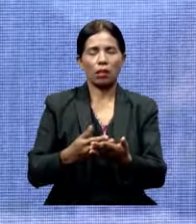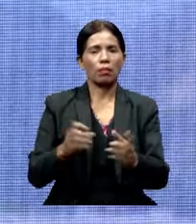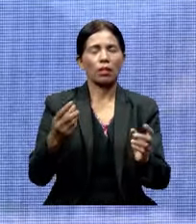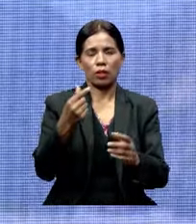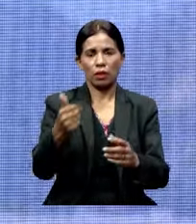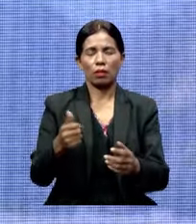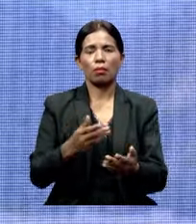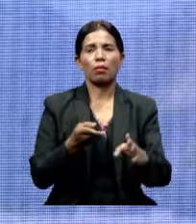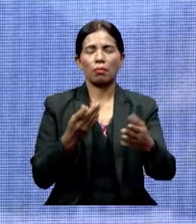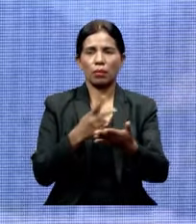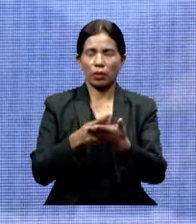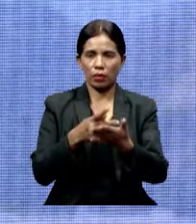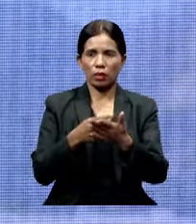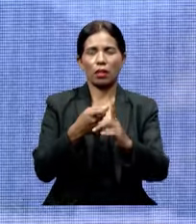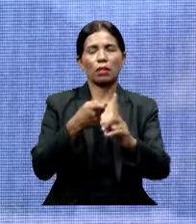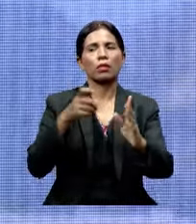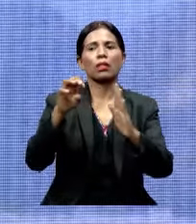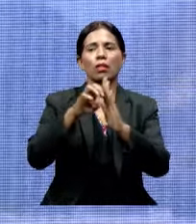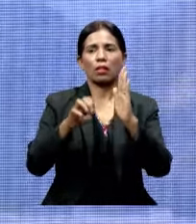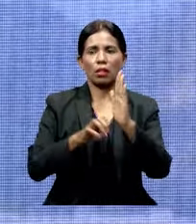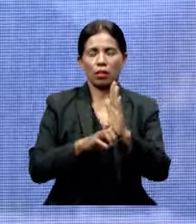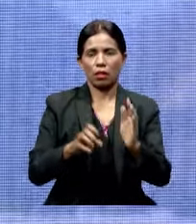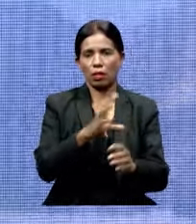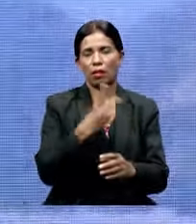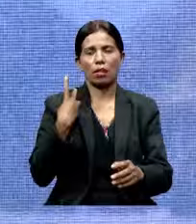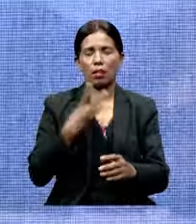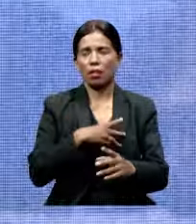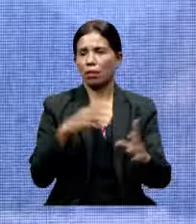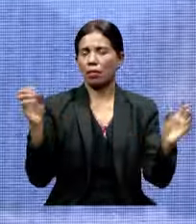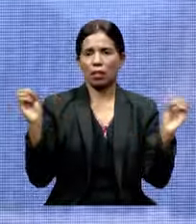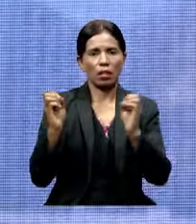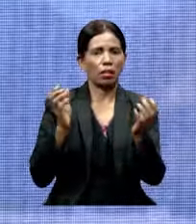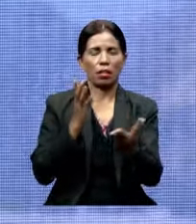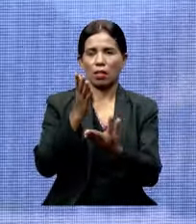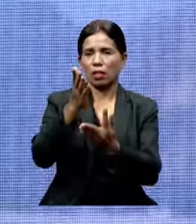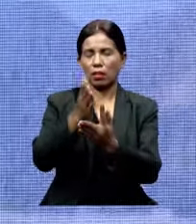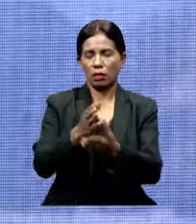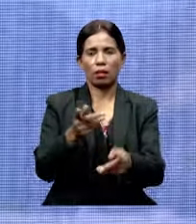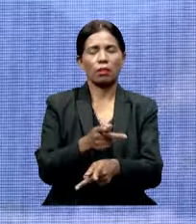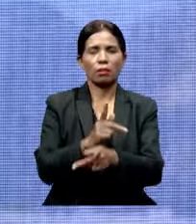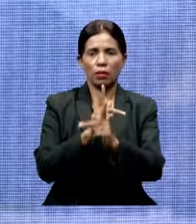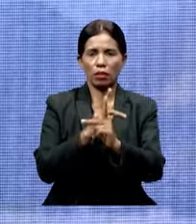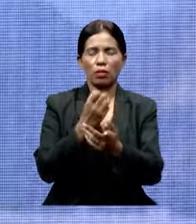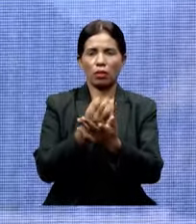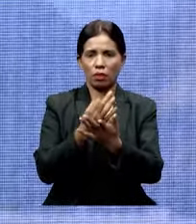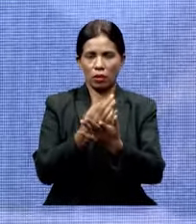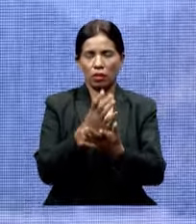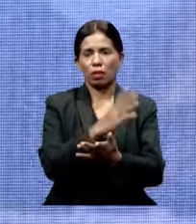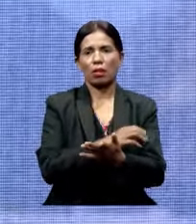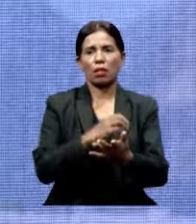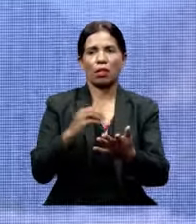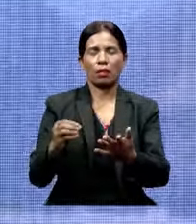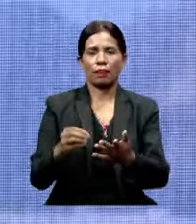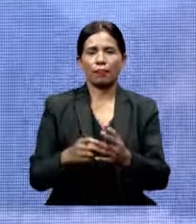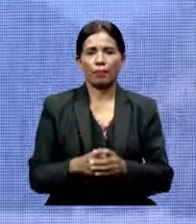ba projeto husi estado. Ho justificação kata la iha acesso ba crédito ho financiamento longo prazo